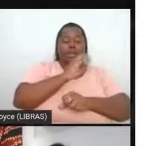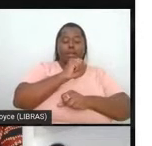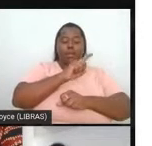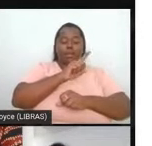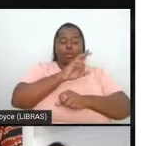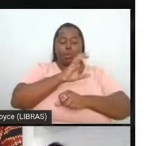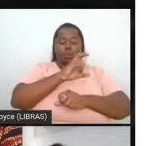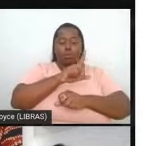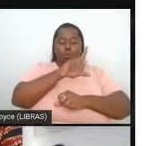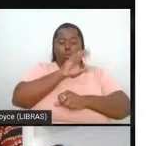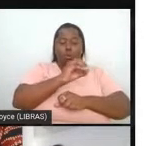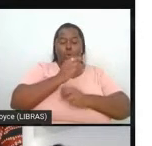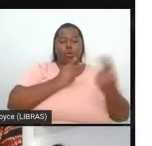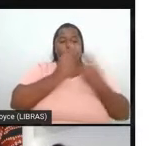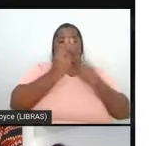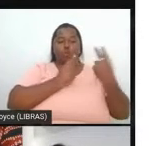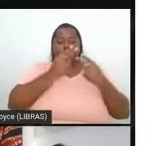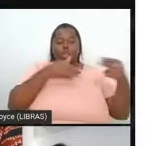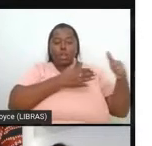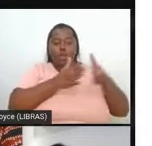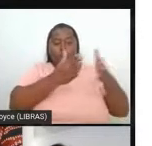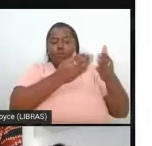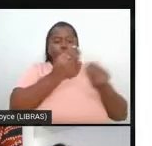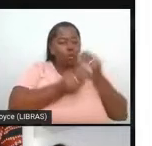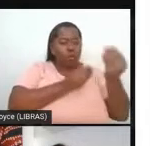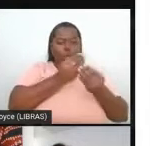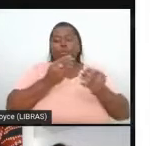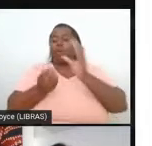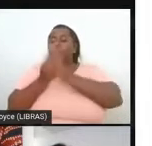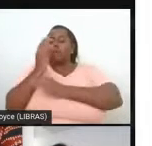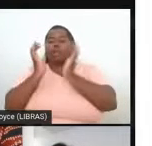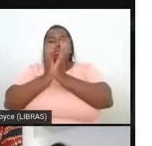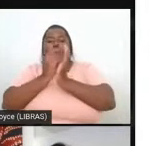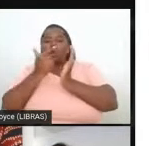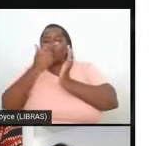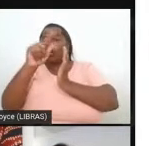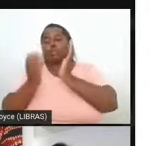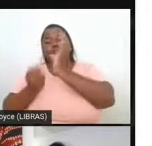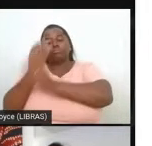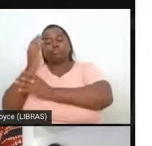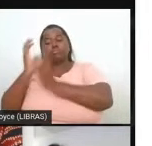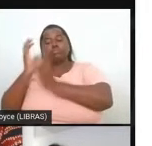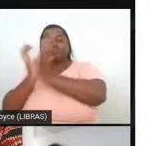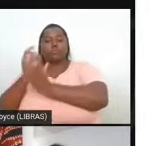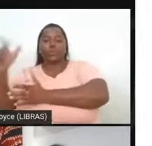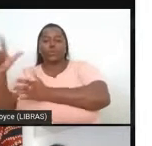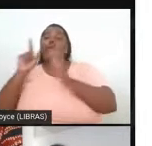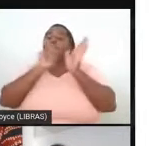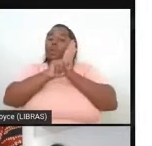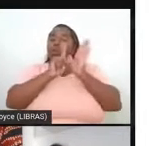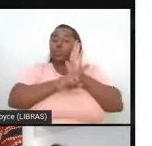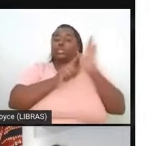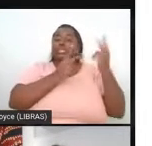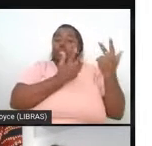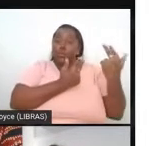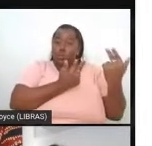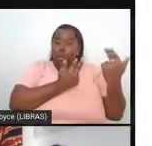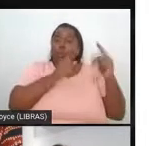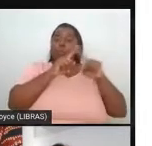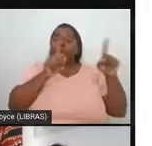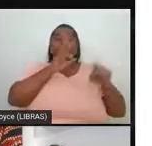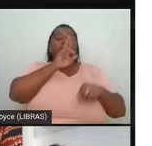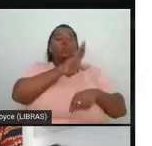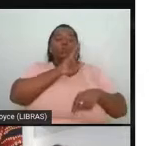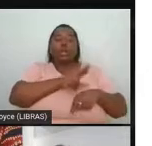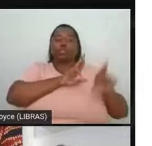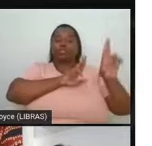rodovia, tá? Então, aí eu vou criando várias e várias questões iguais, mas com resultados diferentes. Então, por